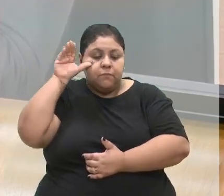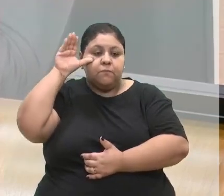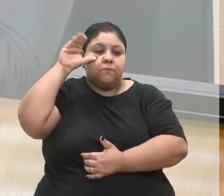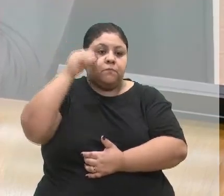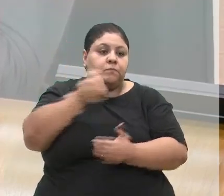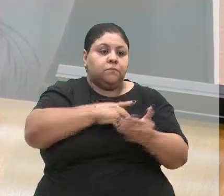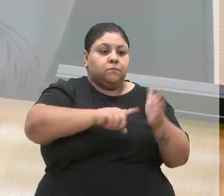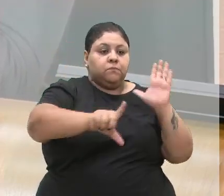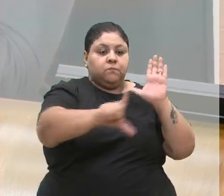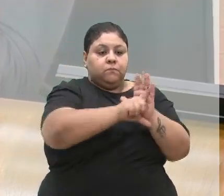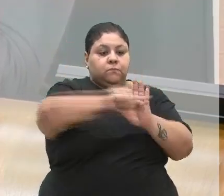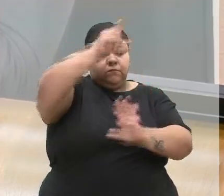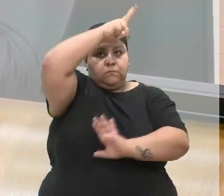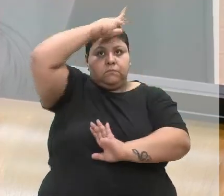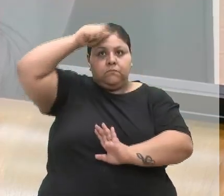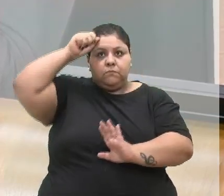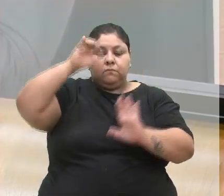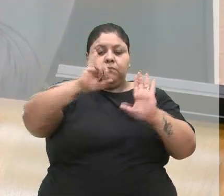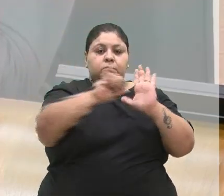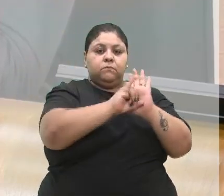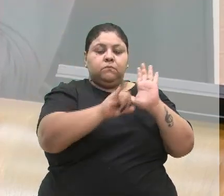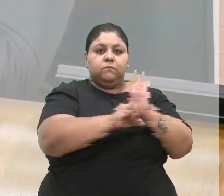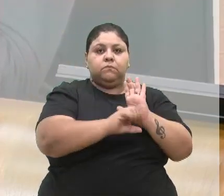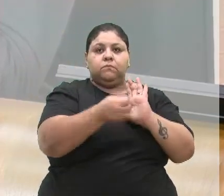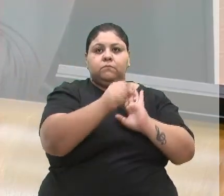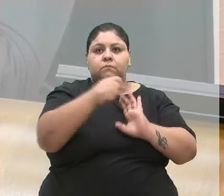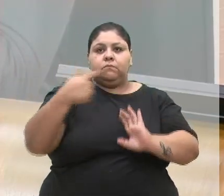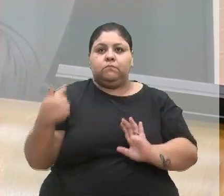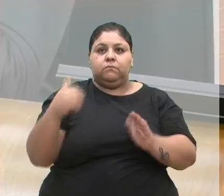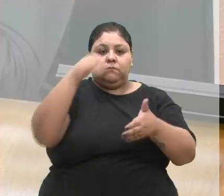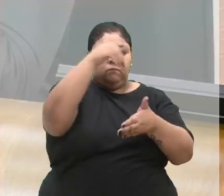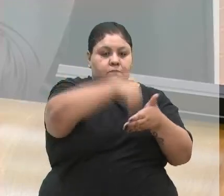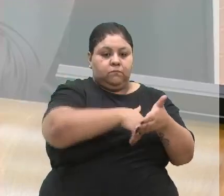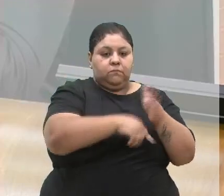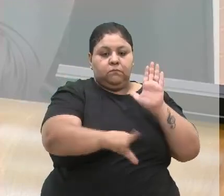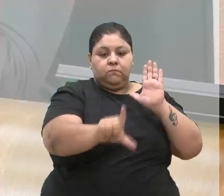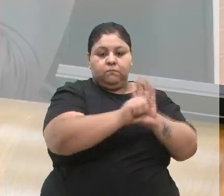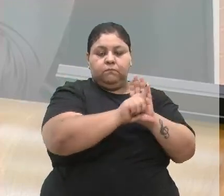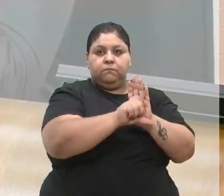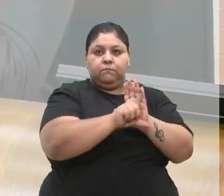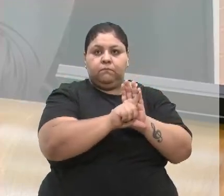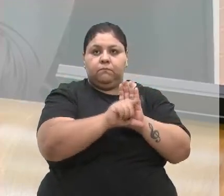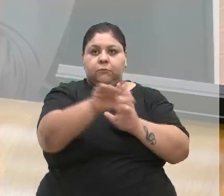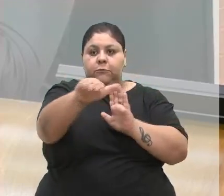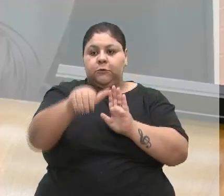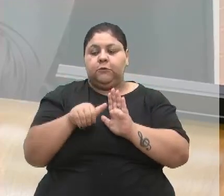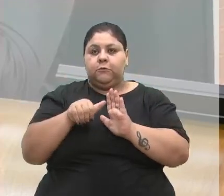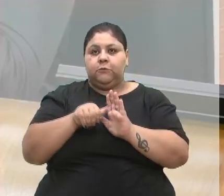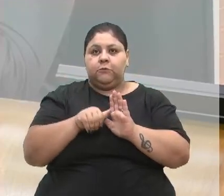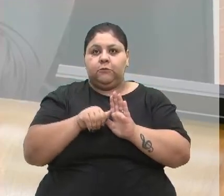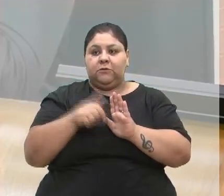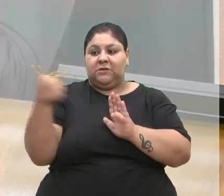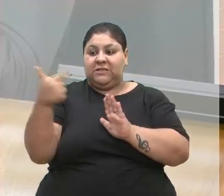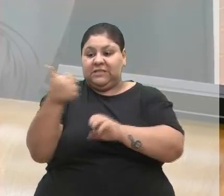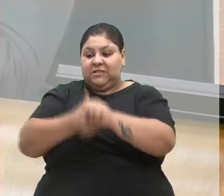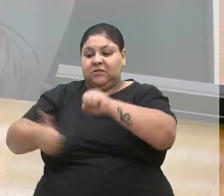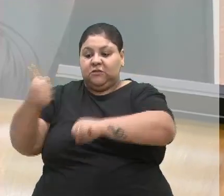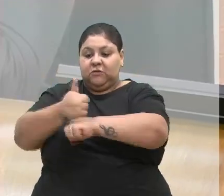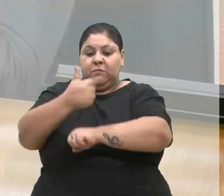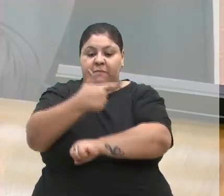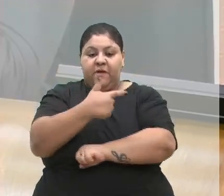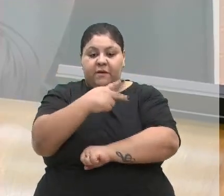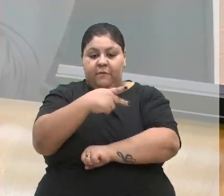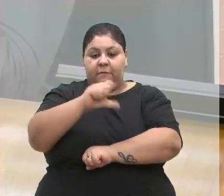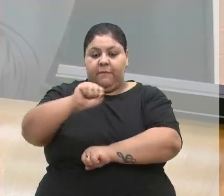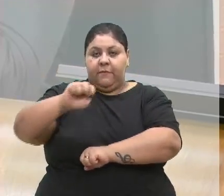Lei Orgânica, bem como dos artigos 87 e 88 do Regimento Interno, convocamos Vossa Senhoria como sétimo suplente do PSB